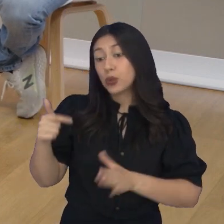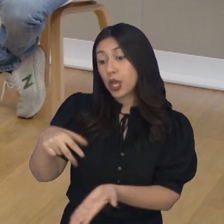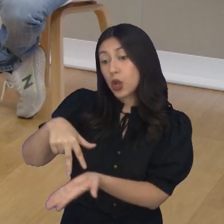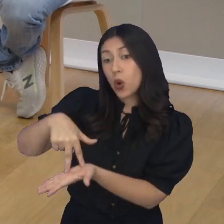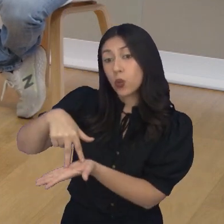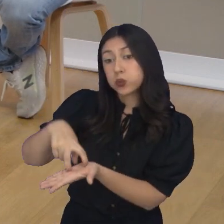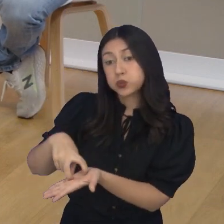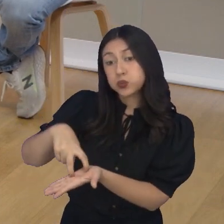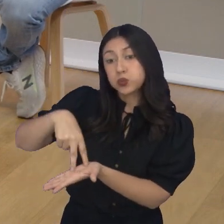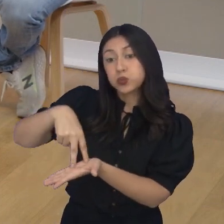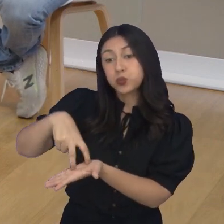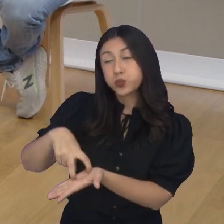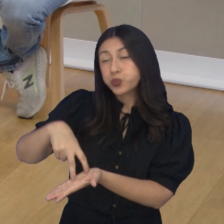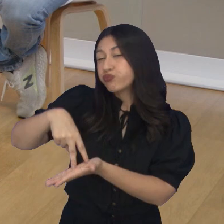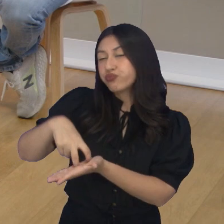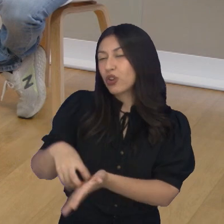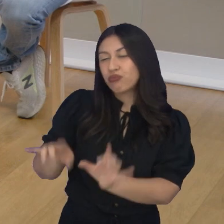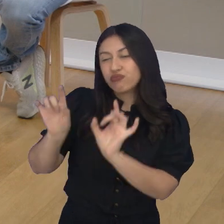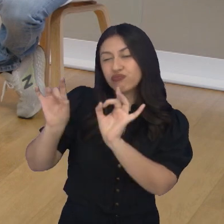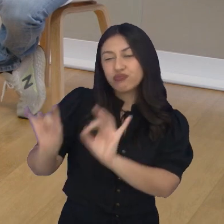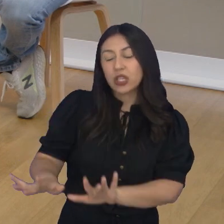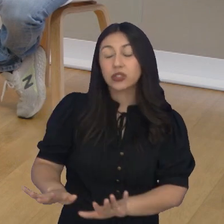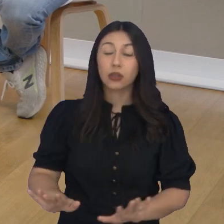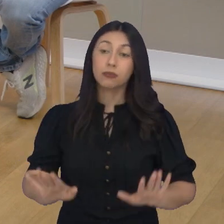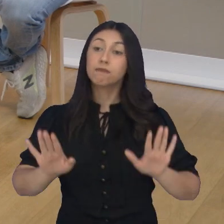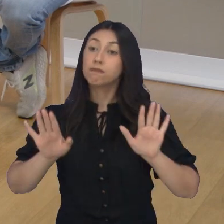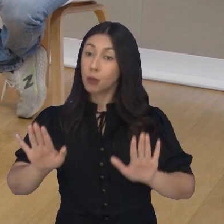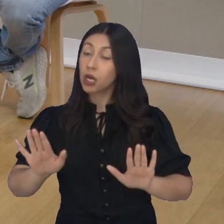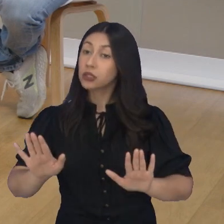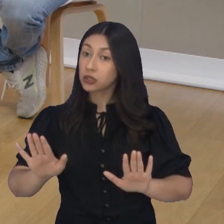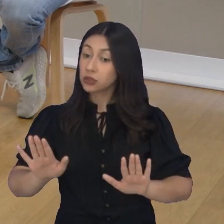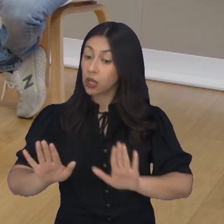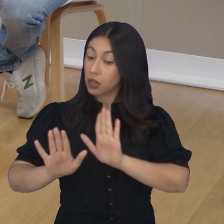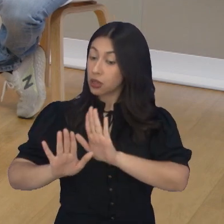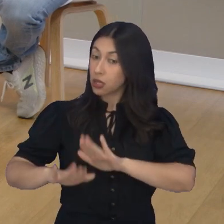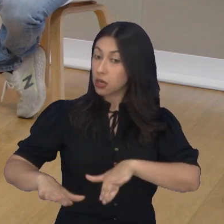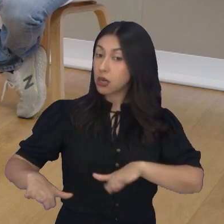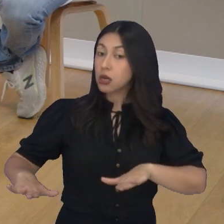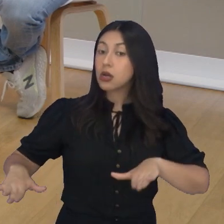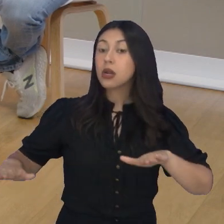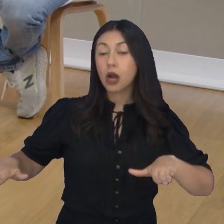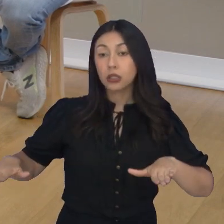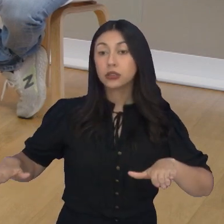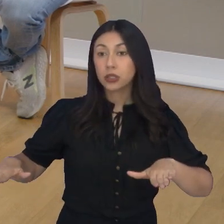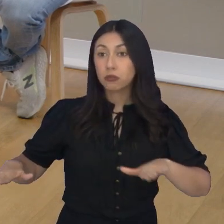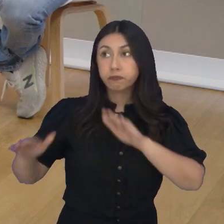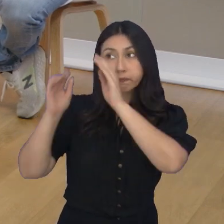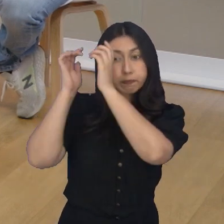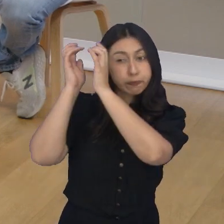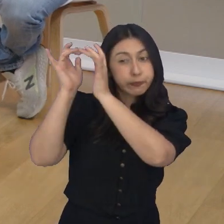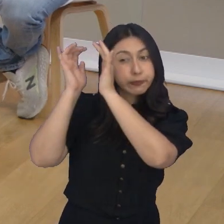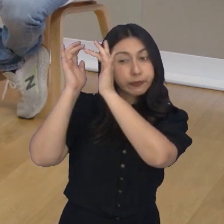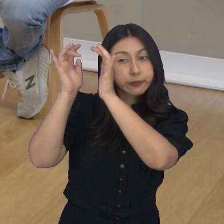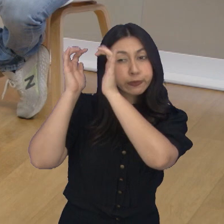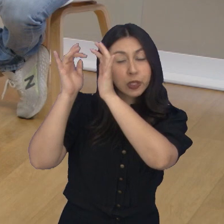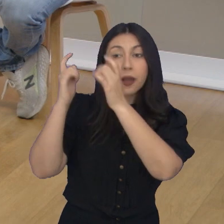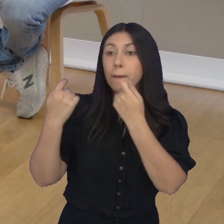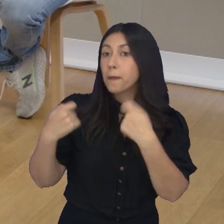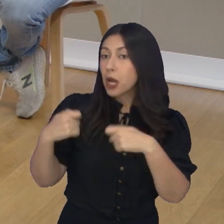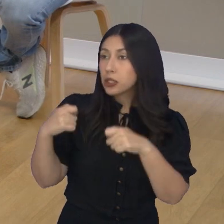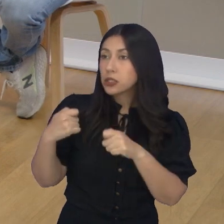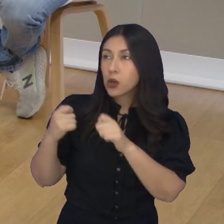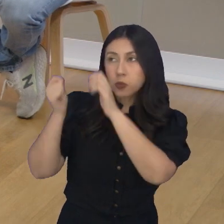vestibular, você não tem essa preocupação, né? Mas o desenvolvimento da criança, do ponto de vista cognitivo, ele é um desenvolvimento cerebral,